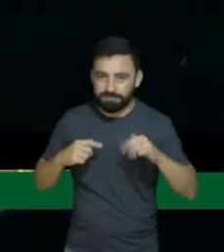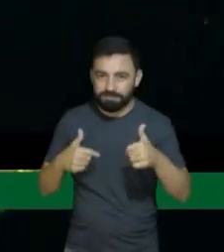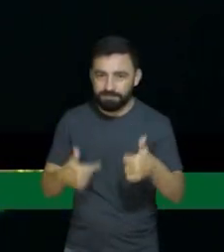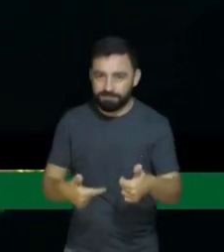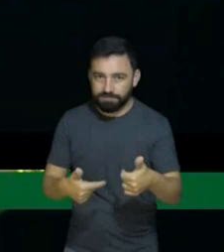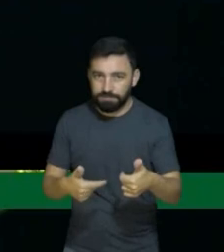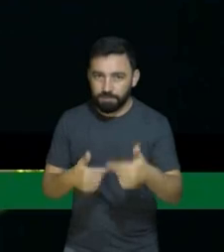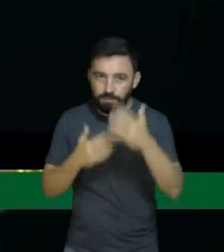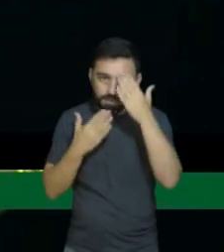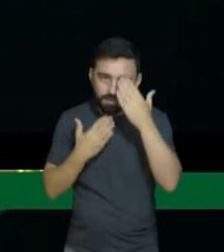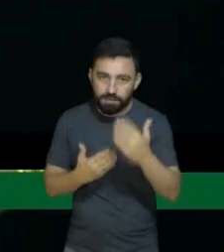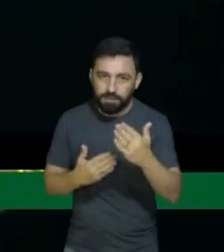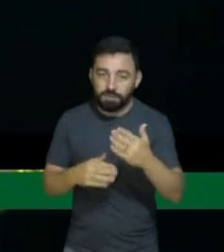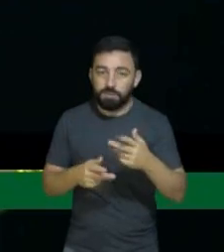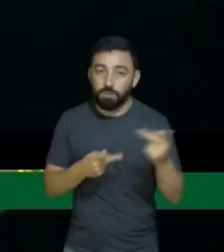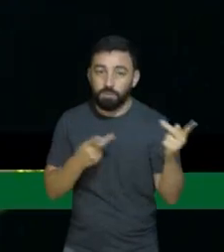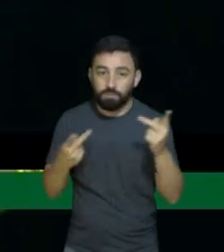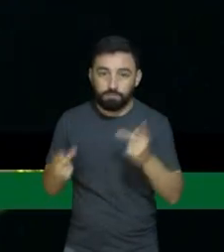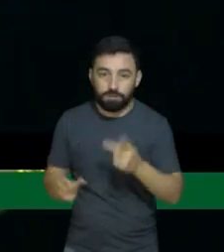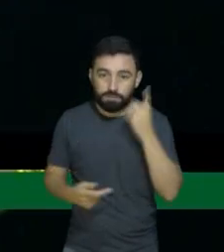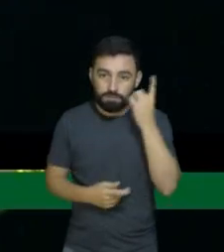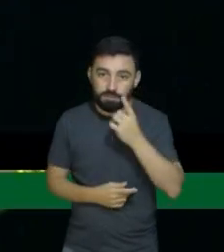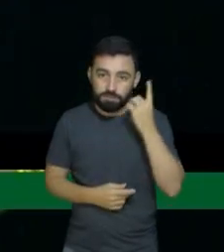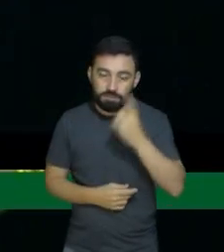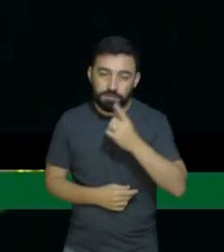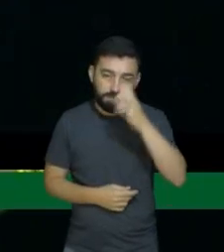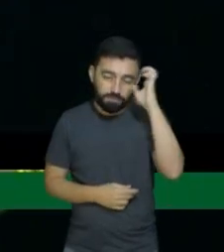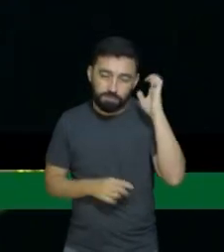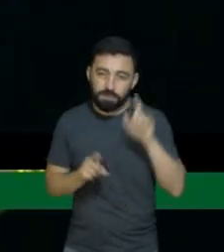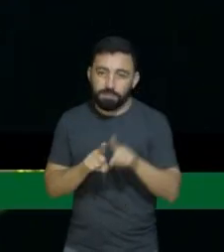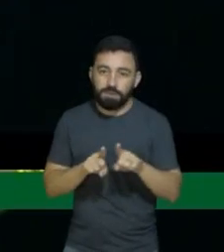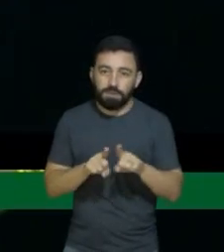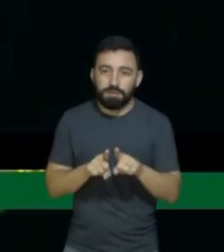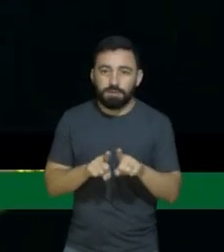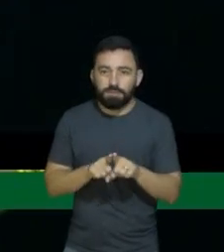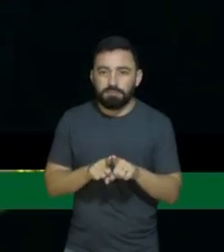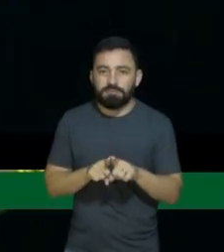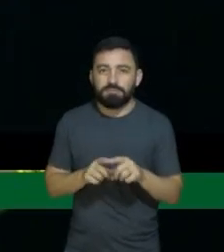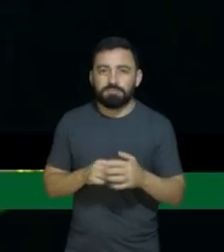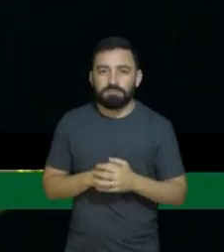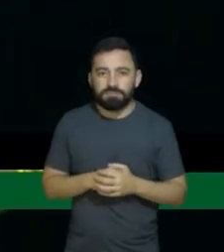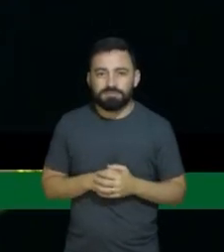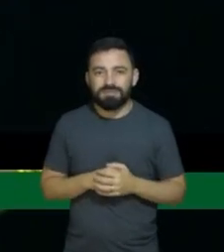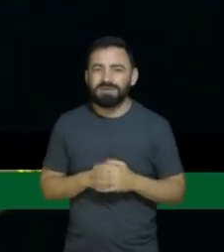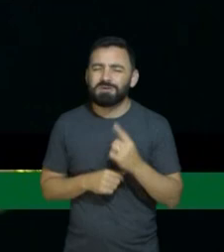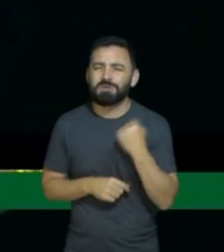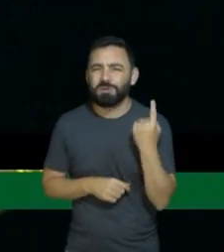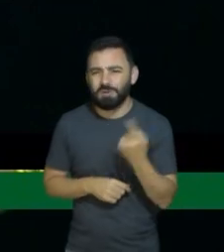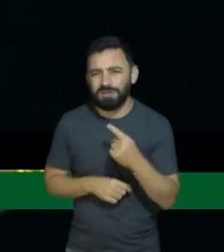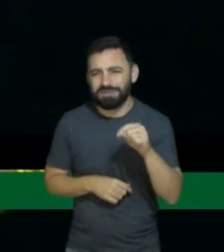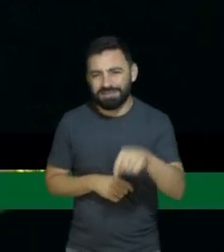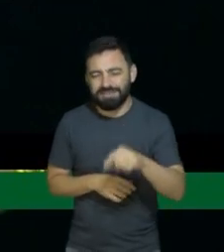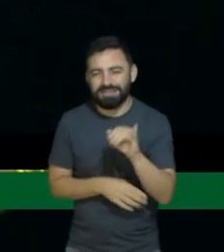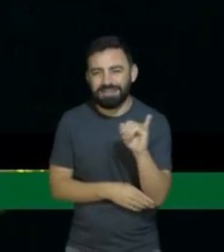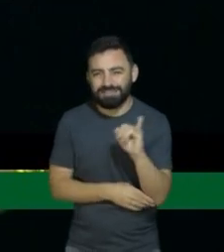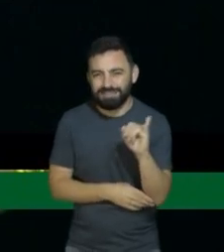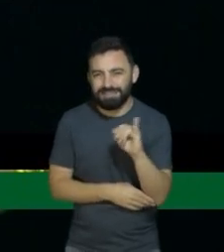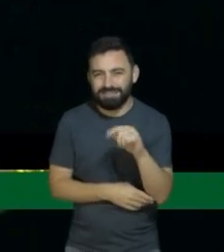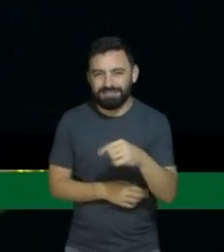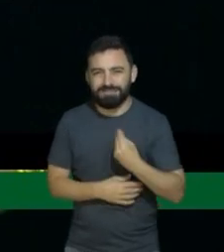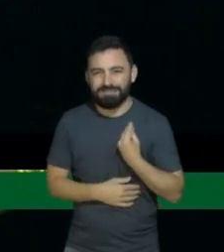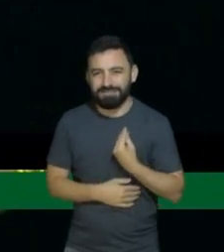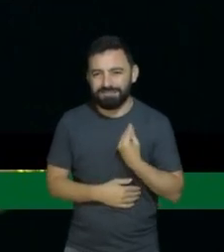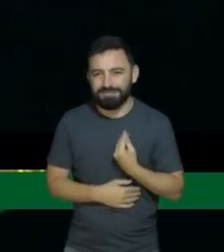Obrigada ao convite do nosso Deputado Emerson Stein eh pelo privilégio de nós de Itajaí estarmos aqui